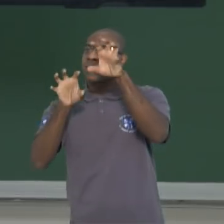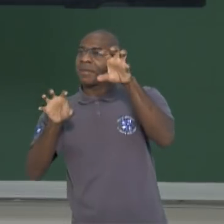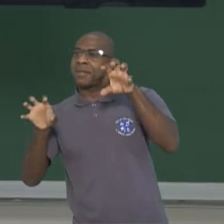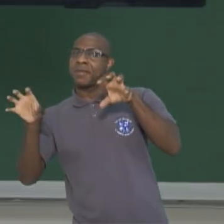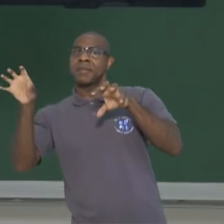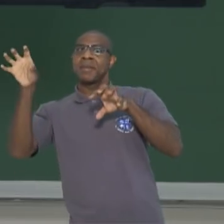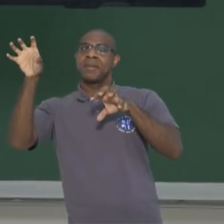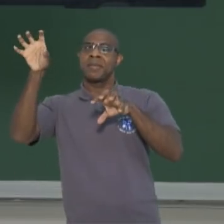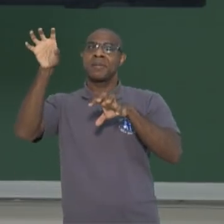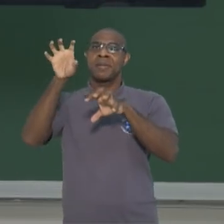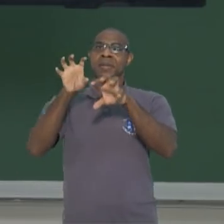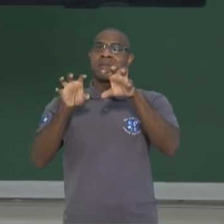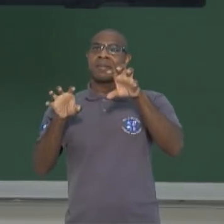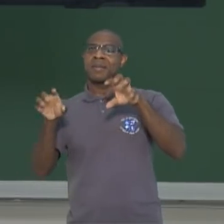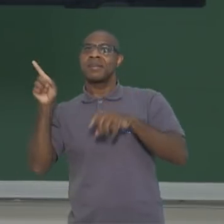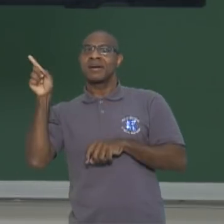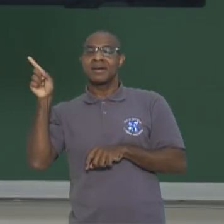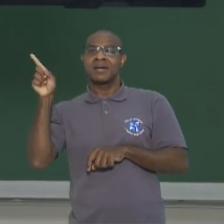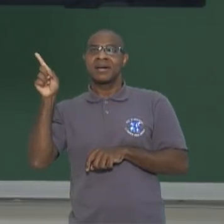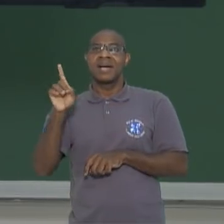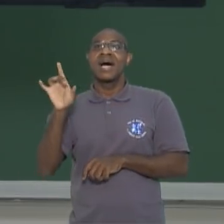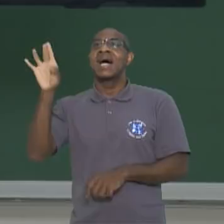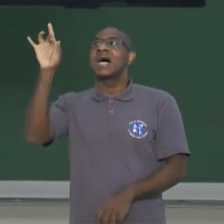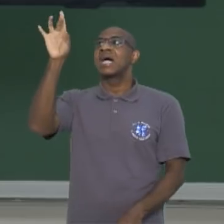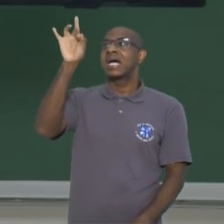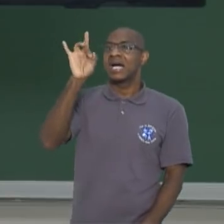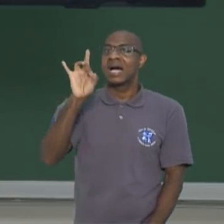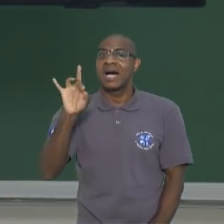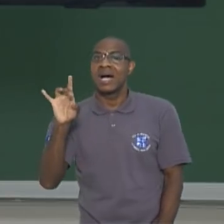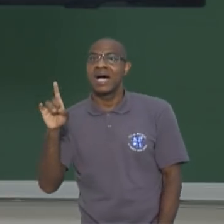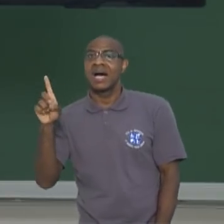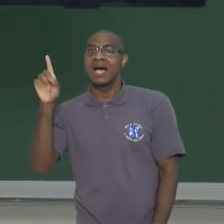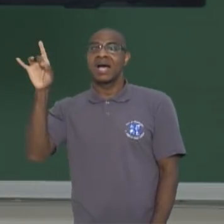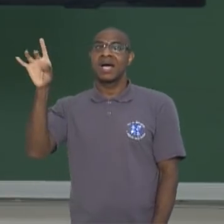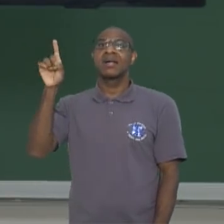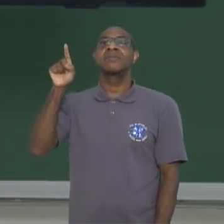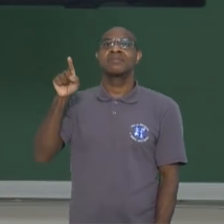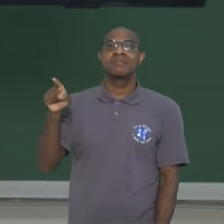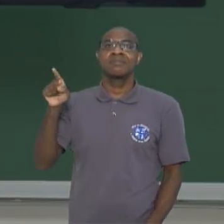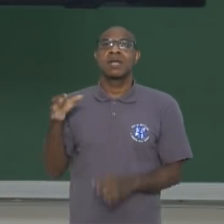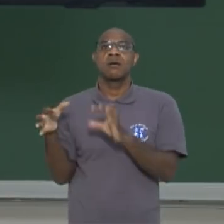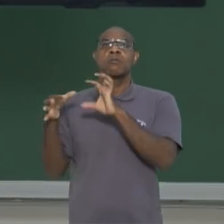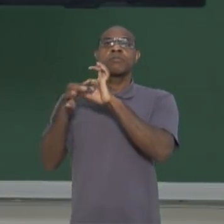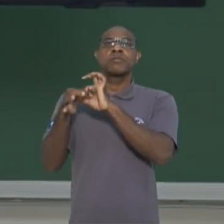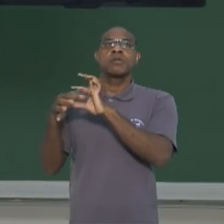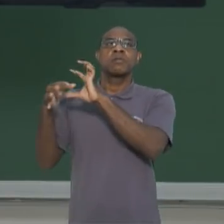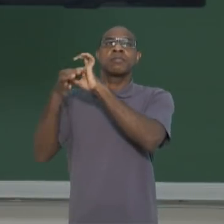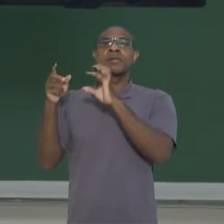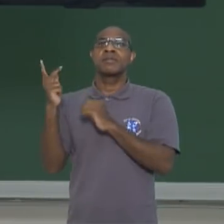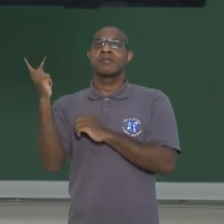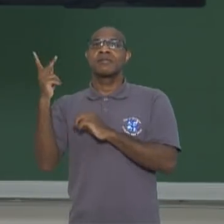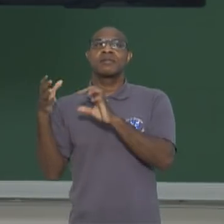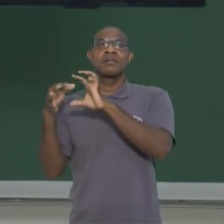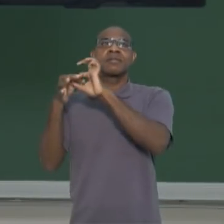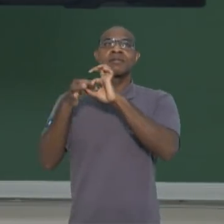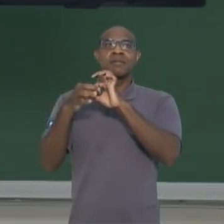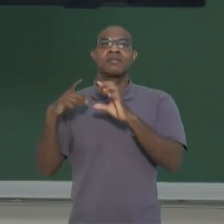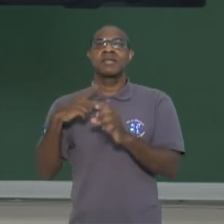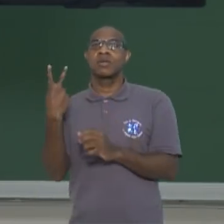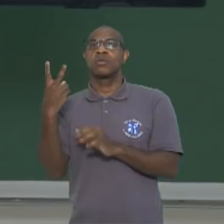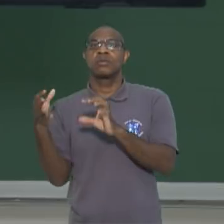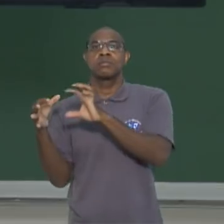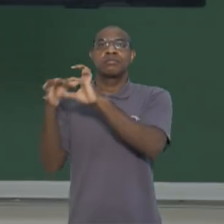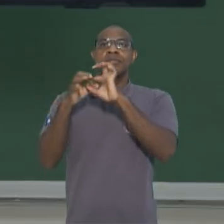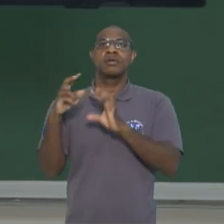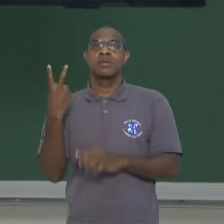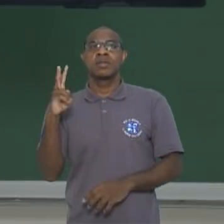sabem que os ostrogodos e os visigodos, eles derivam dos godos, Então, dos godos, a gente vai ter duas